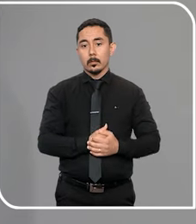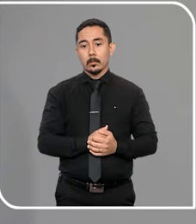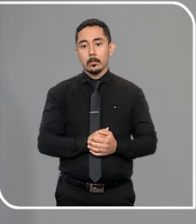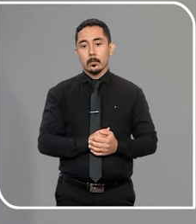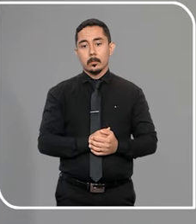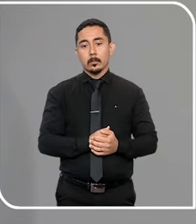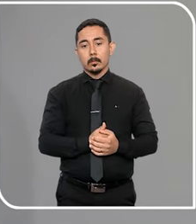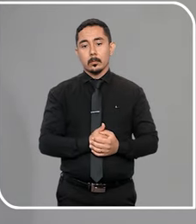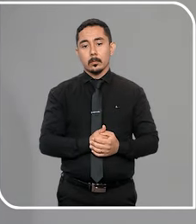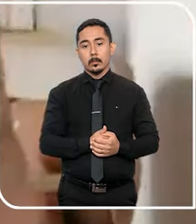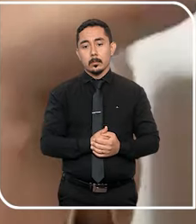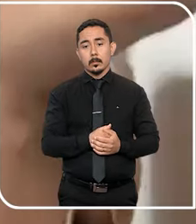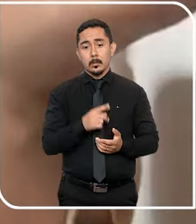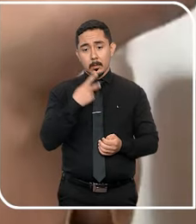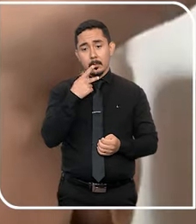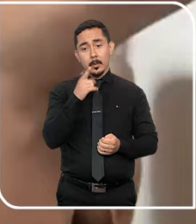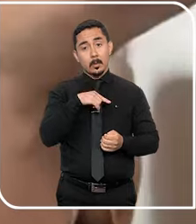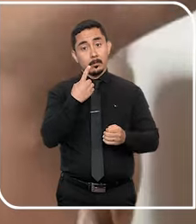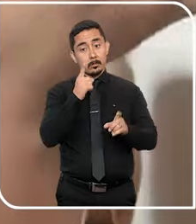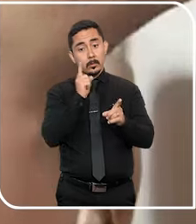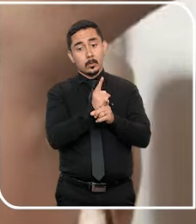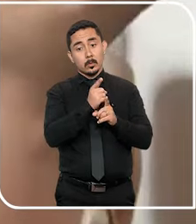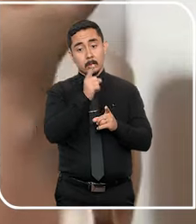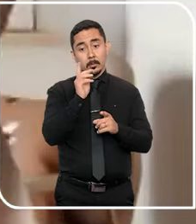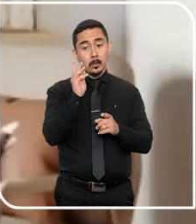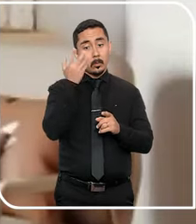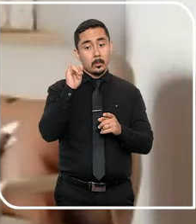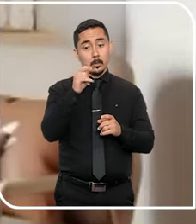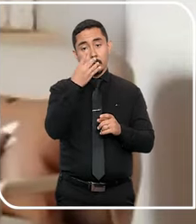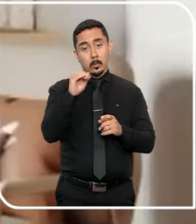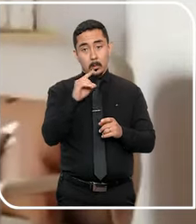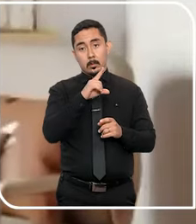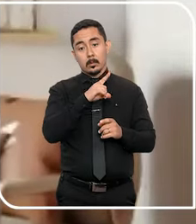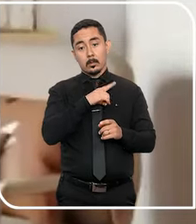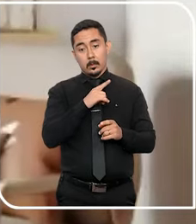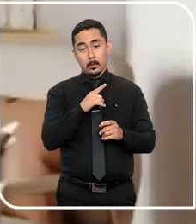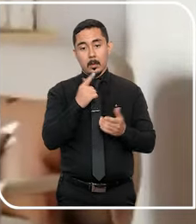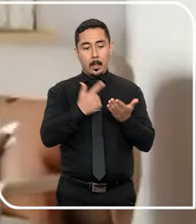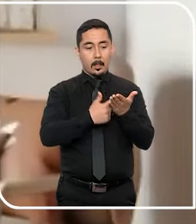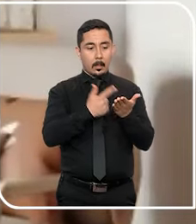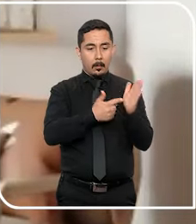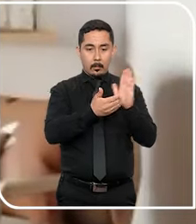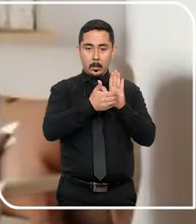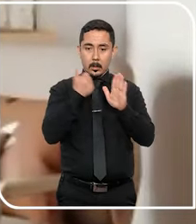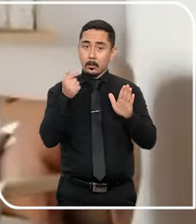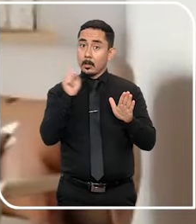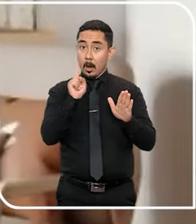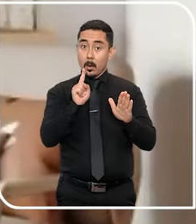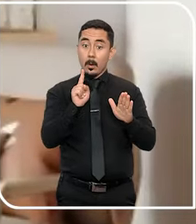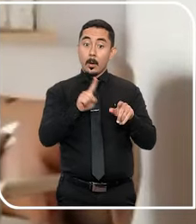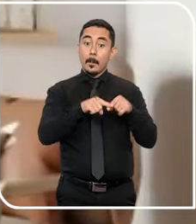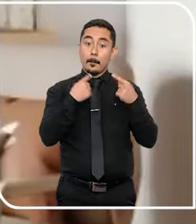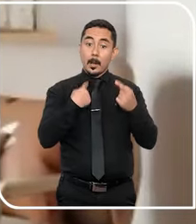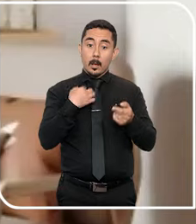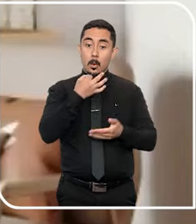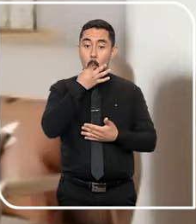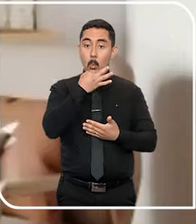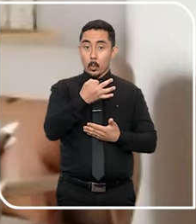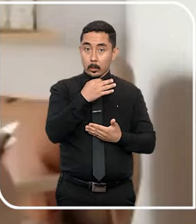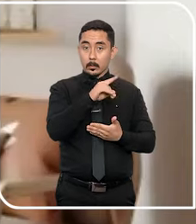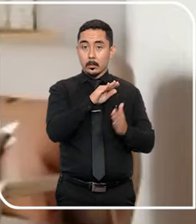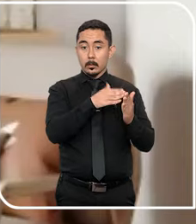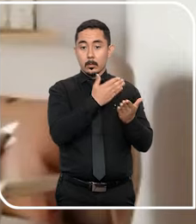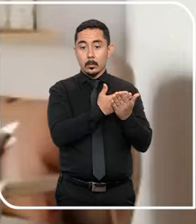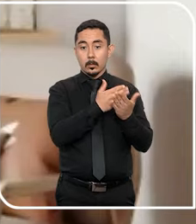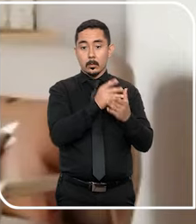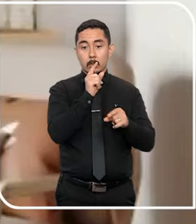né eu vou falar do a solução que a gente encontrou no caso concreto do João por exemplo o livro não foi retirado mas a gente